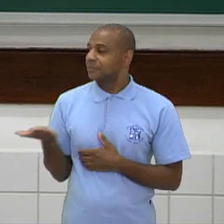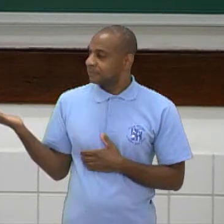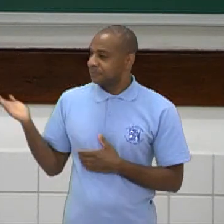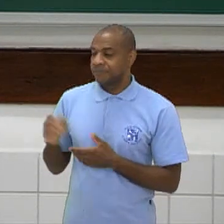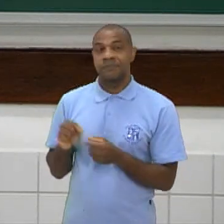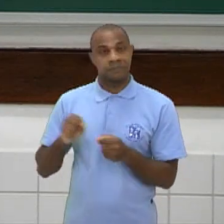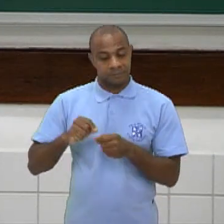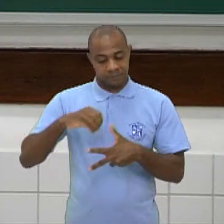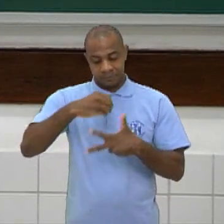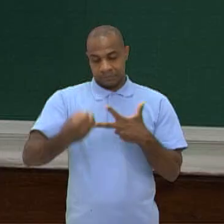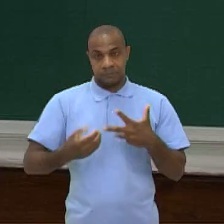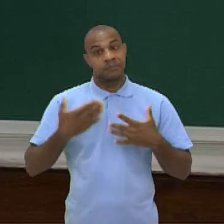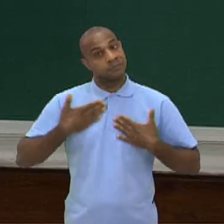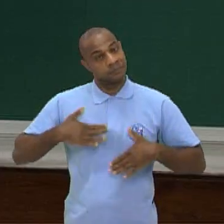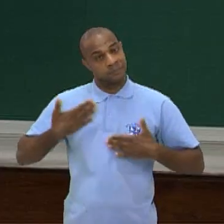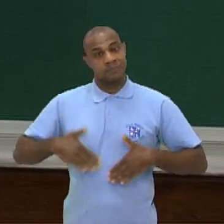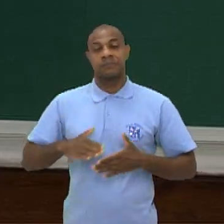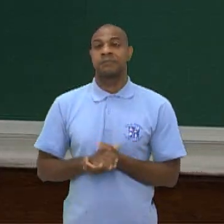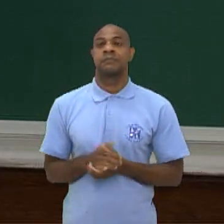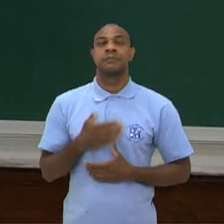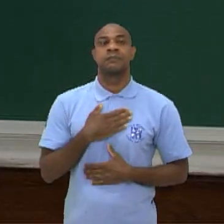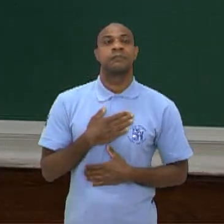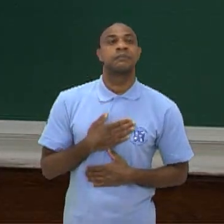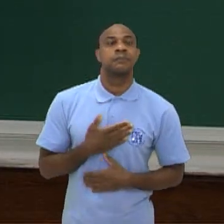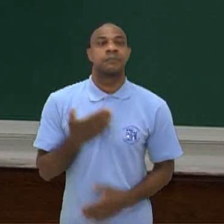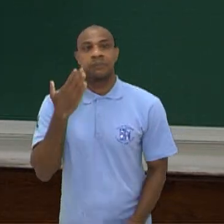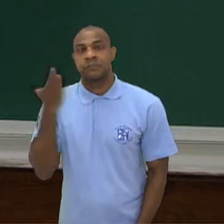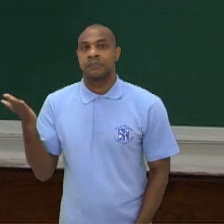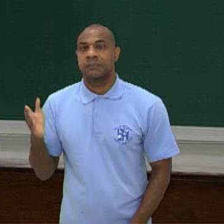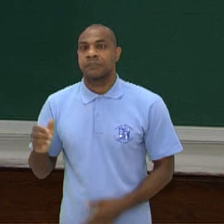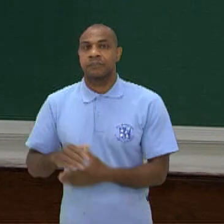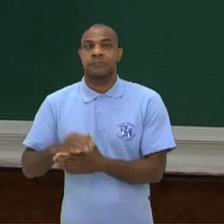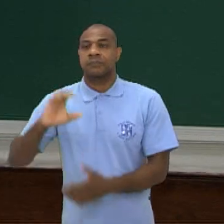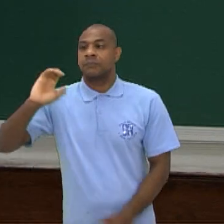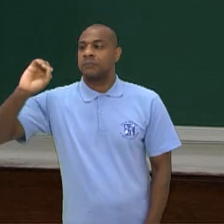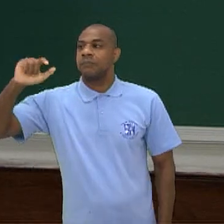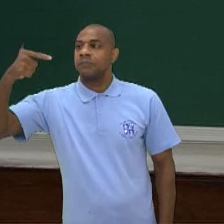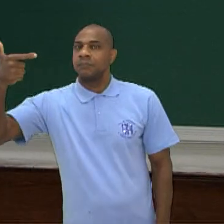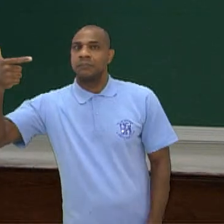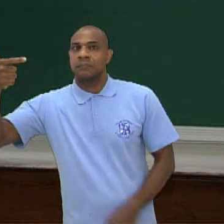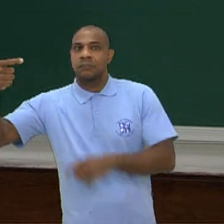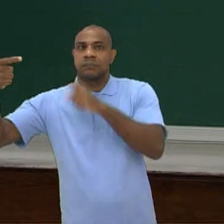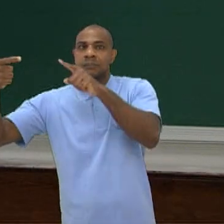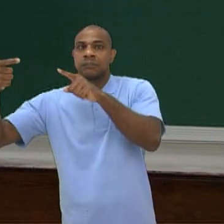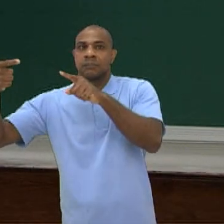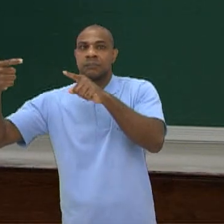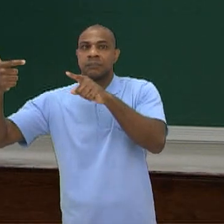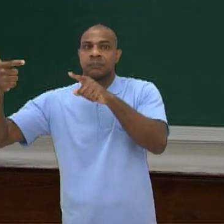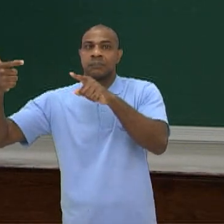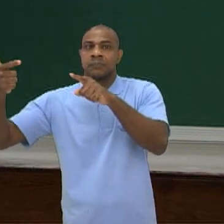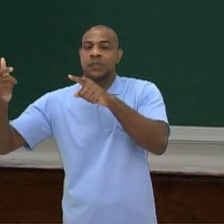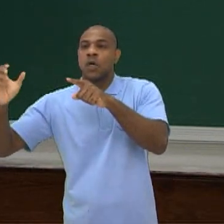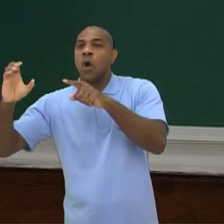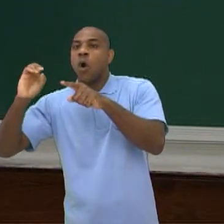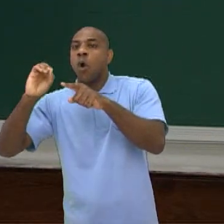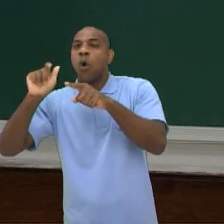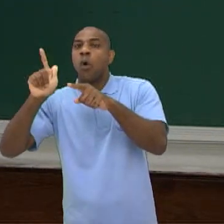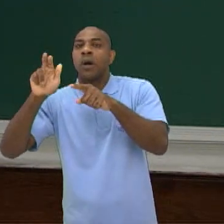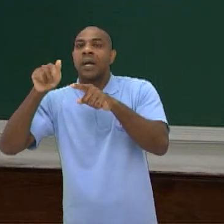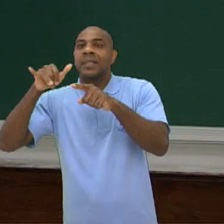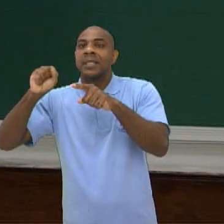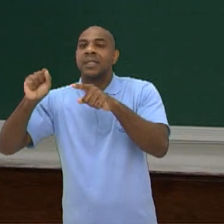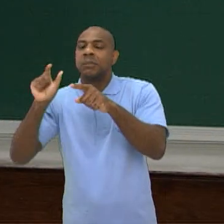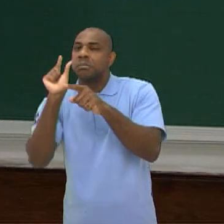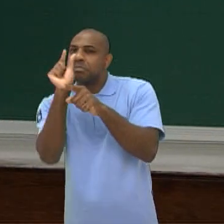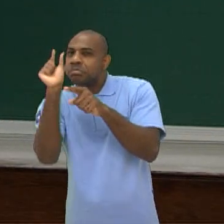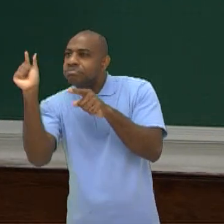faça essa prova com carinho, tá? Olha aqui, gente. Gás carbônico. O organismo número 2 está fixando e formando uma estrutura